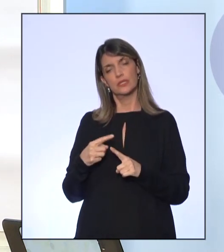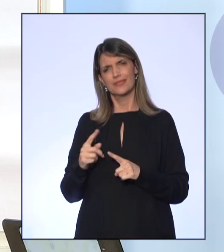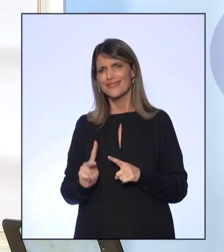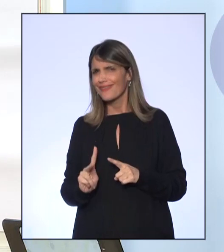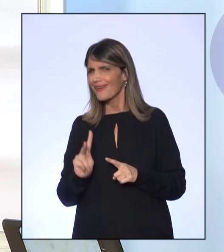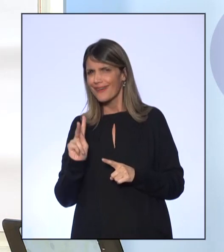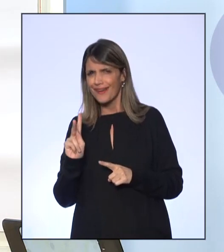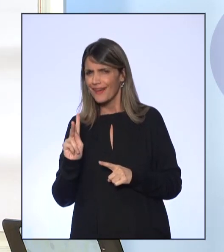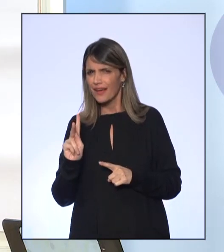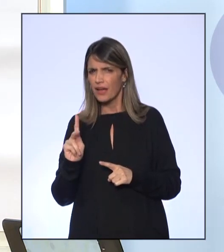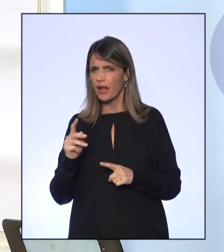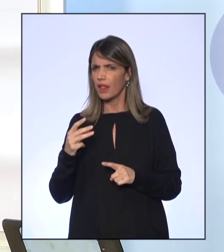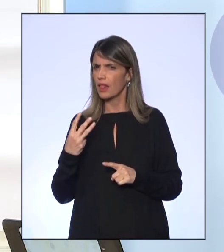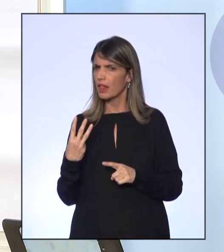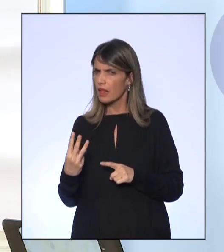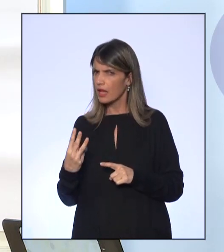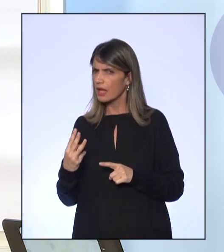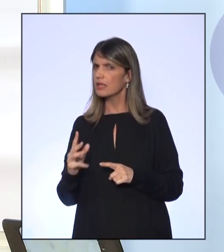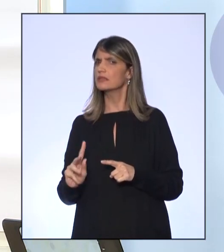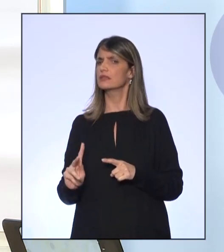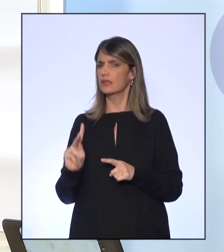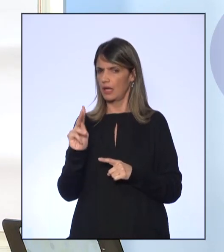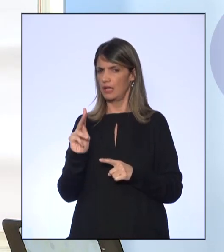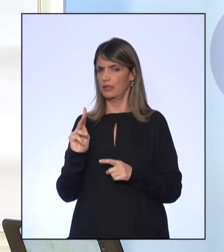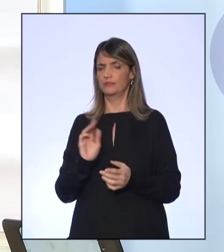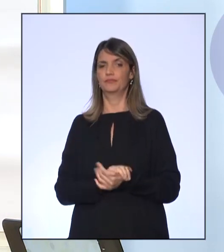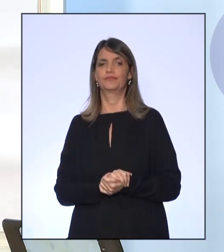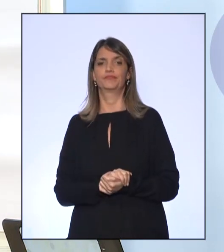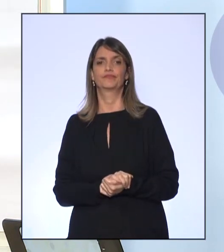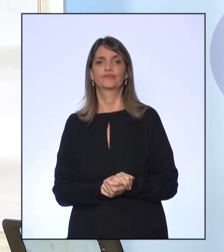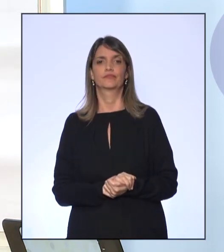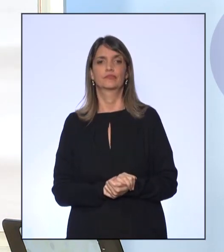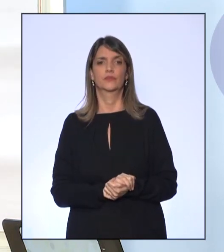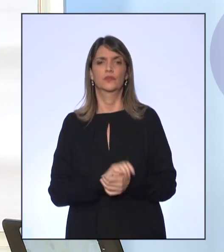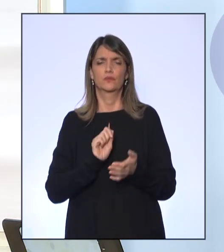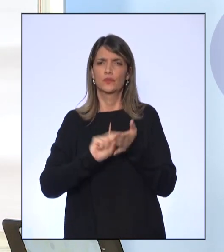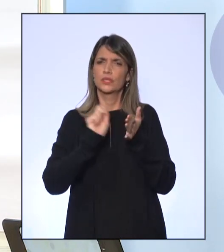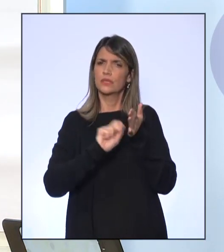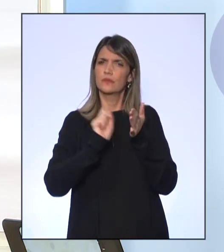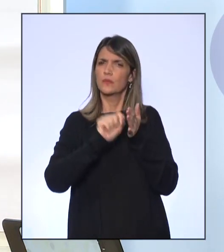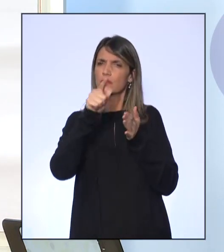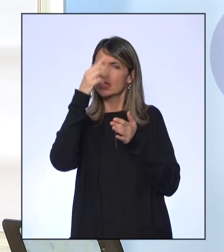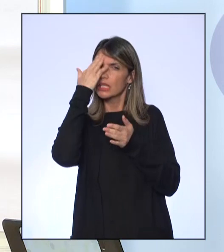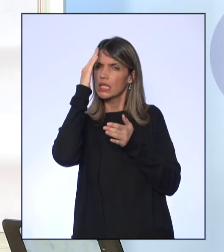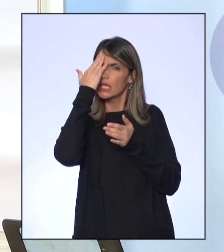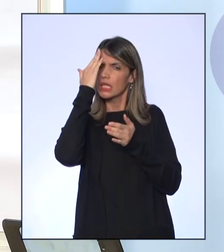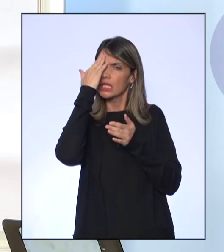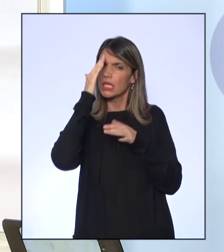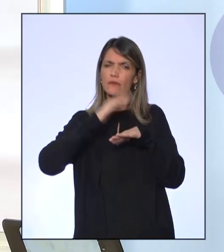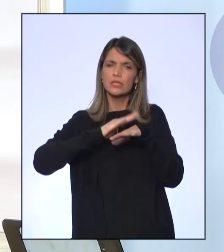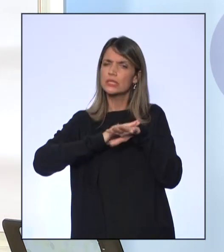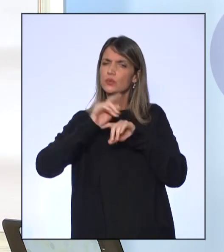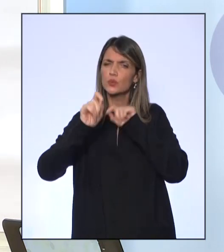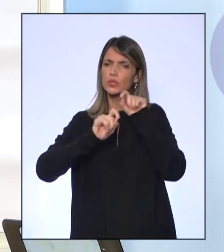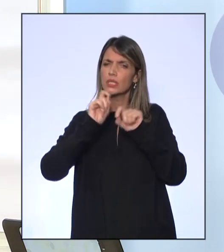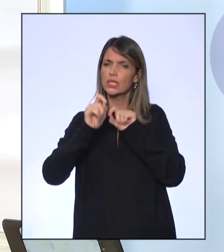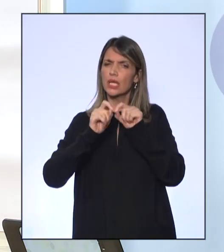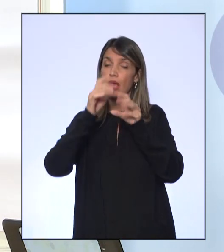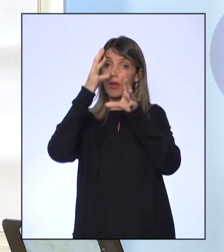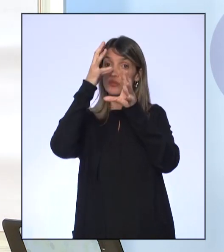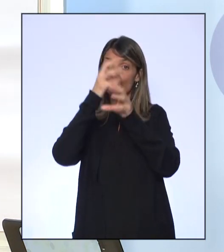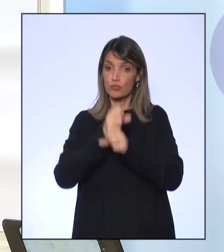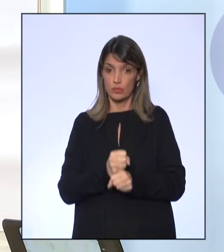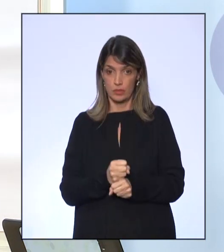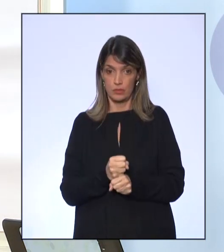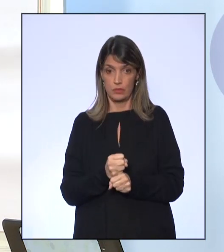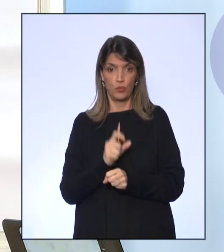K, 3K. Beleza. Eu vou escrever para vocês tentarem entender o que eu estou fazendo aqui. Ó. Eu estou somando. Estou